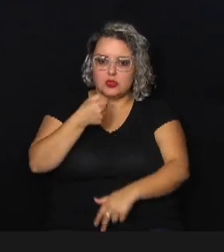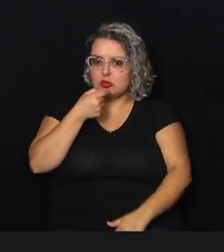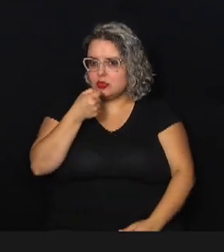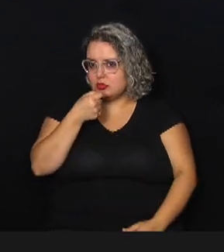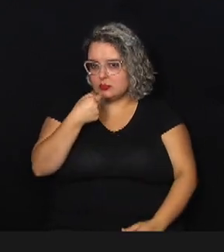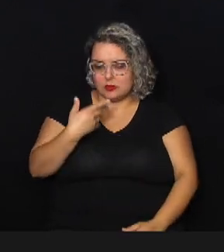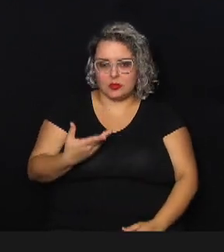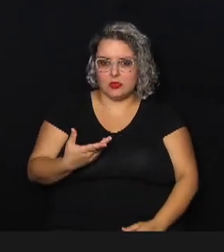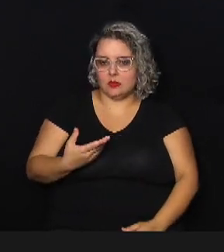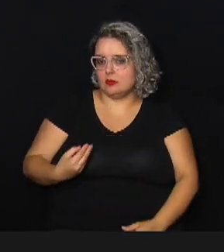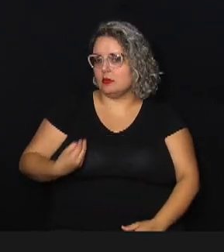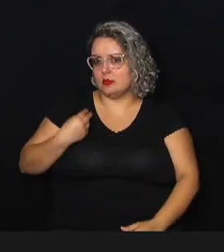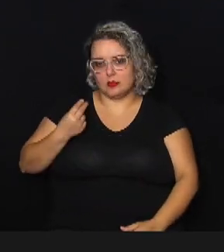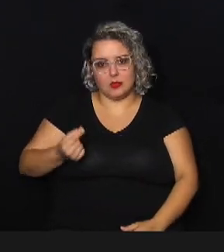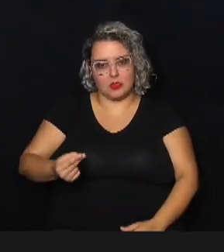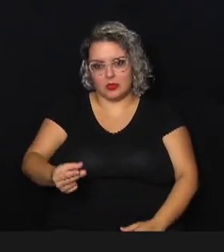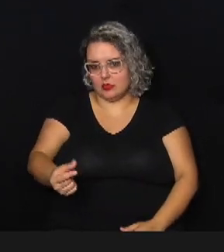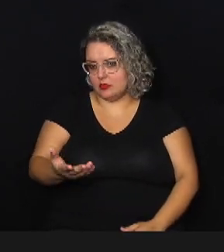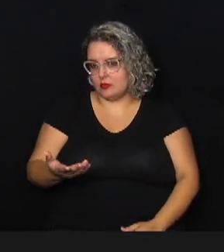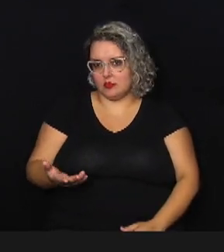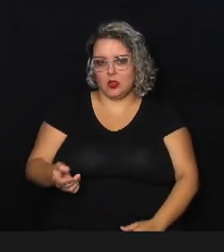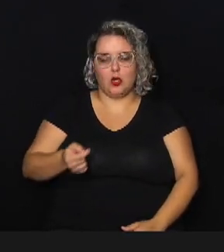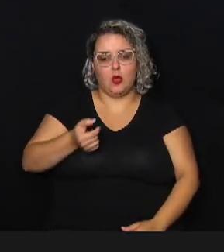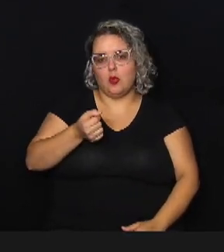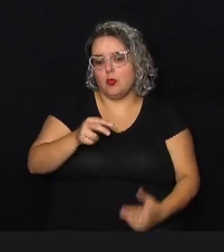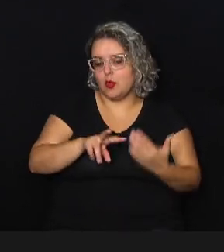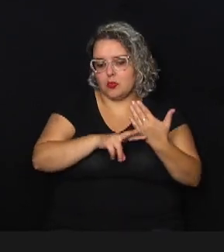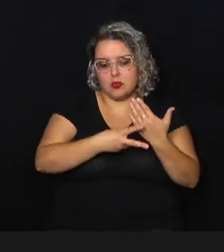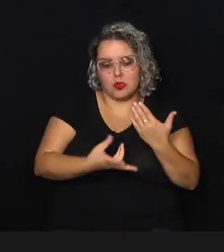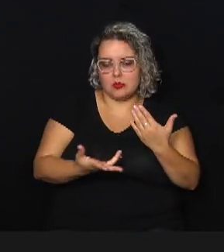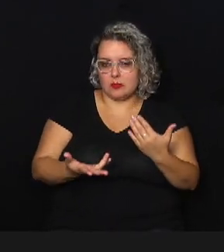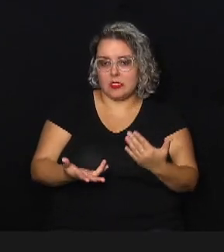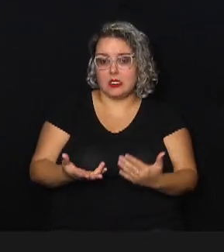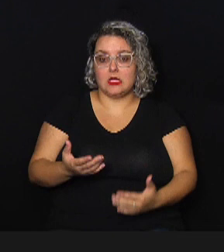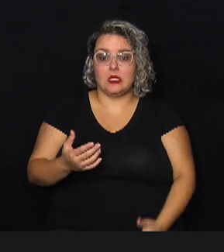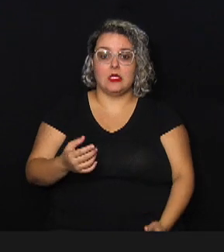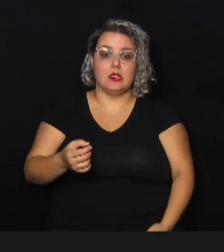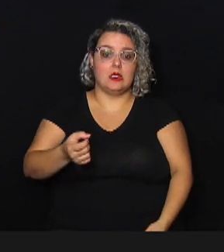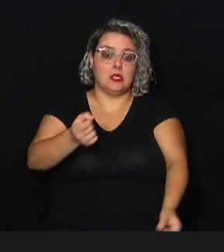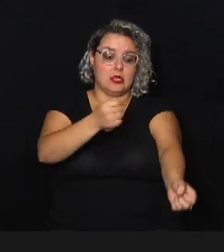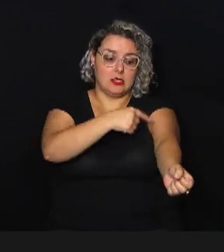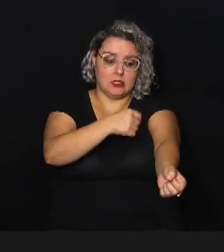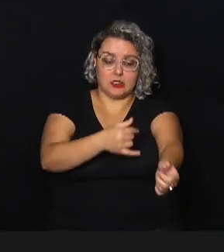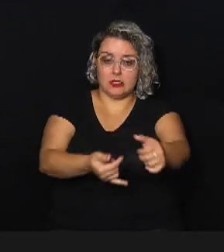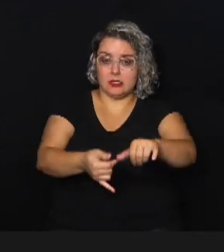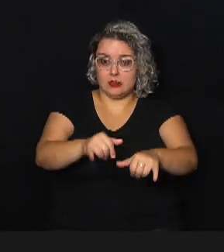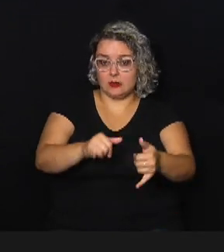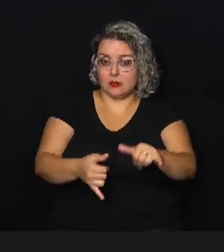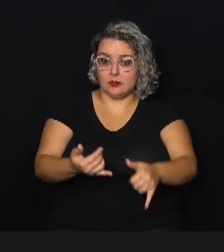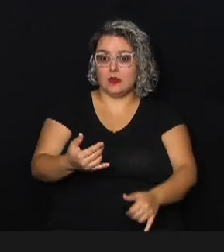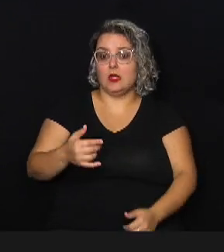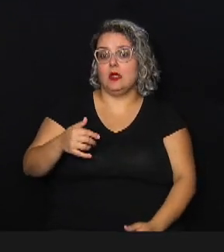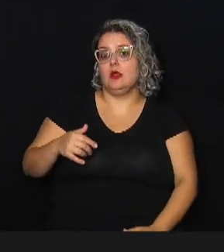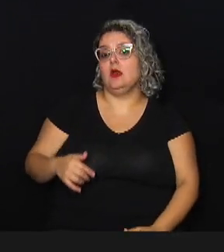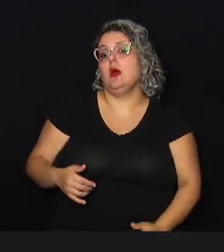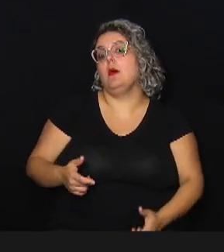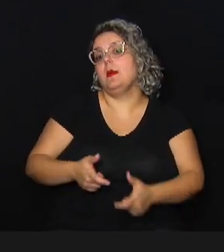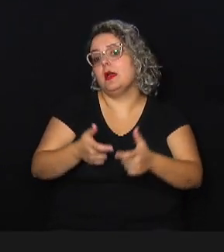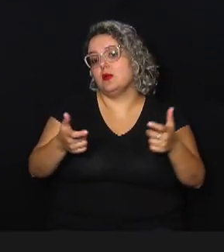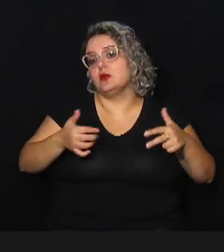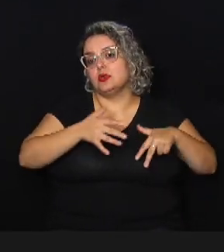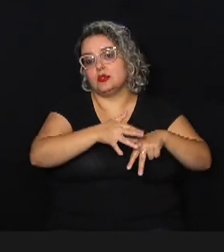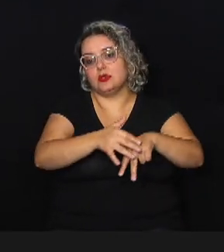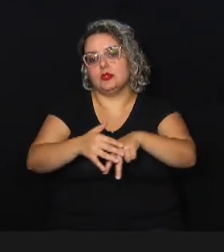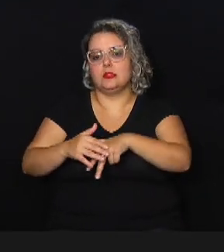paciente vai tomar o resto da vida, com poucos efeitos colaterais. Na leucemia linfóide crônica, uma boa parte dos pacientes a gente acaba